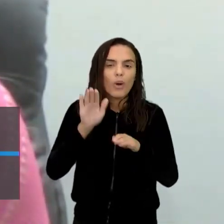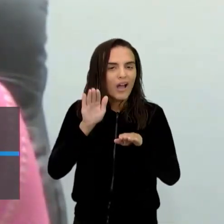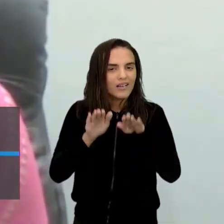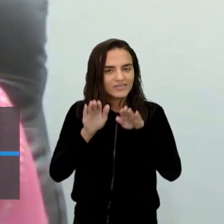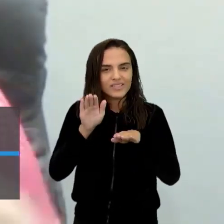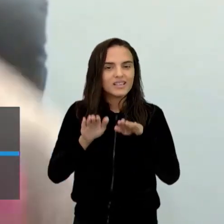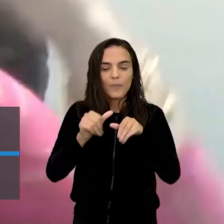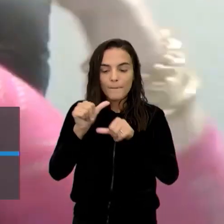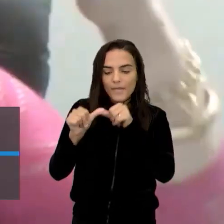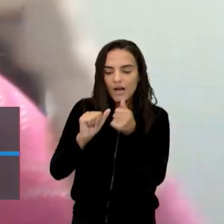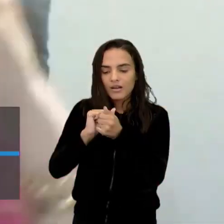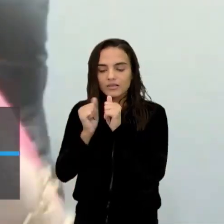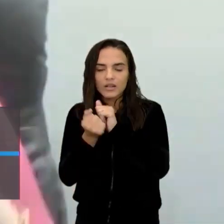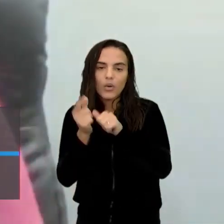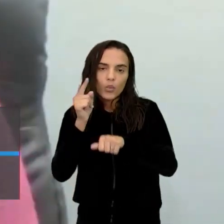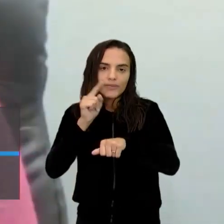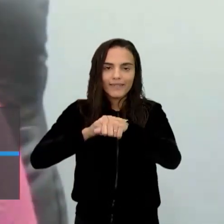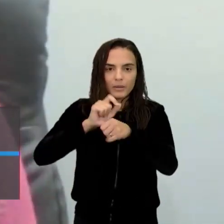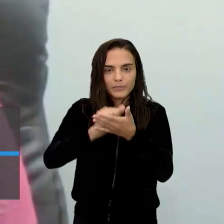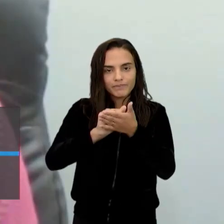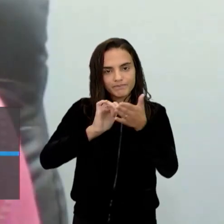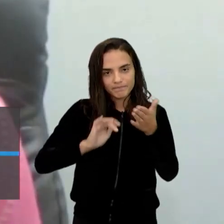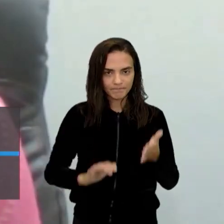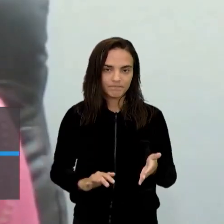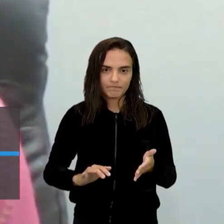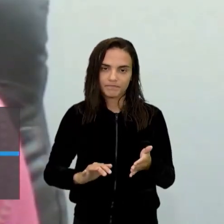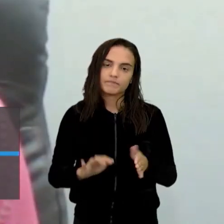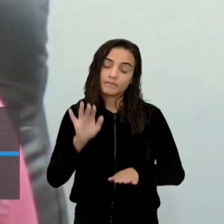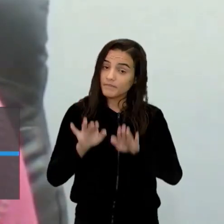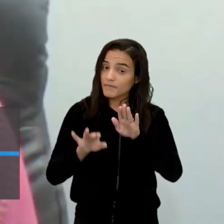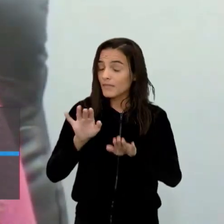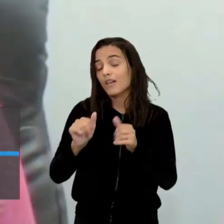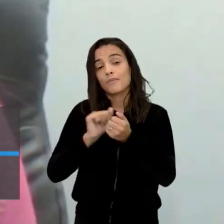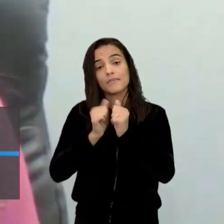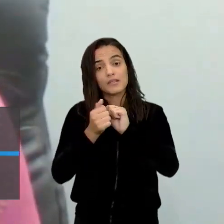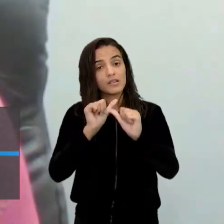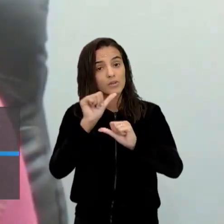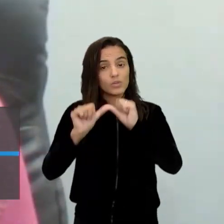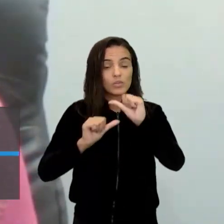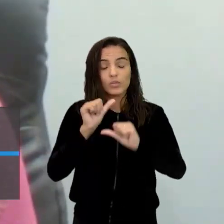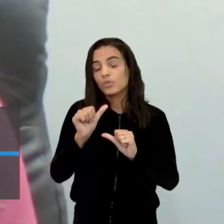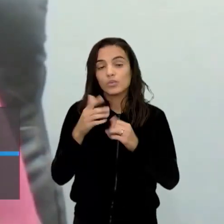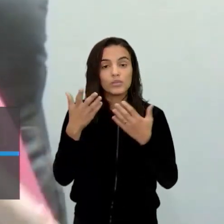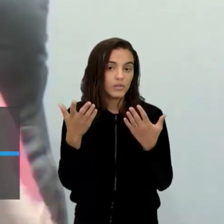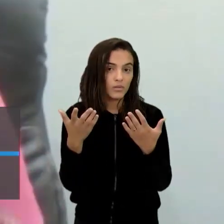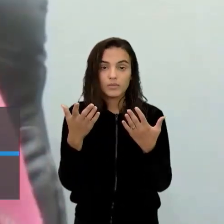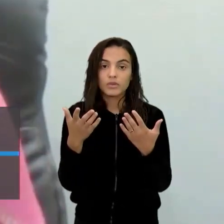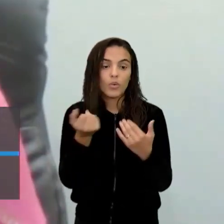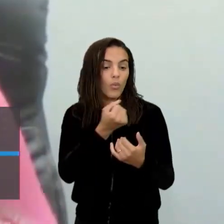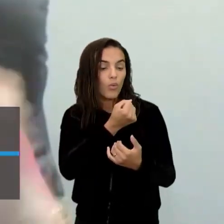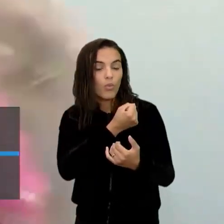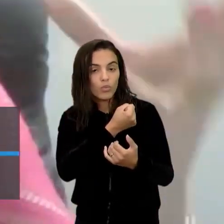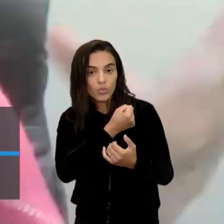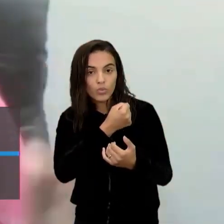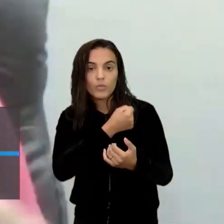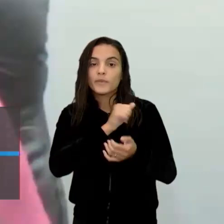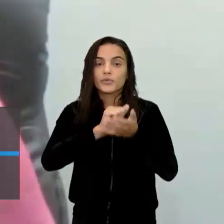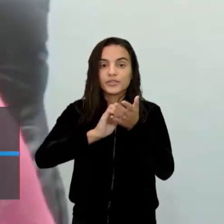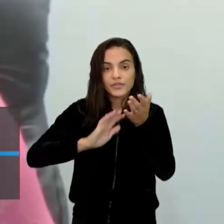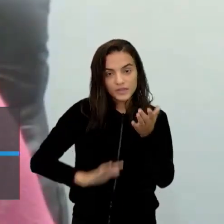vezes, vai ser modificado o tempo da atividade, às vezes é modificado o número